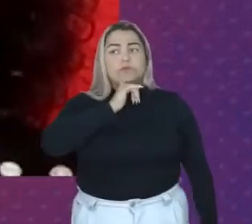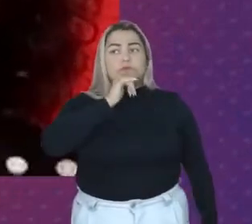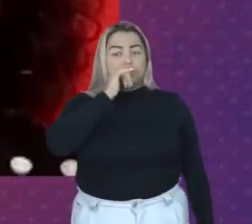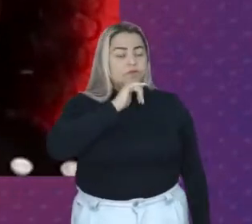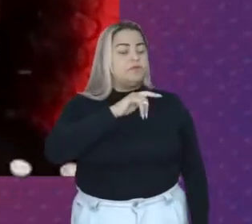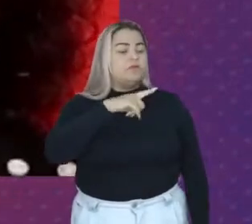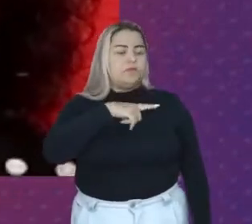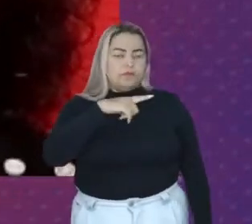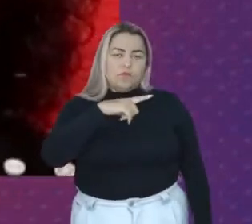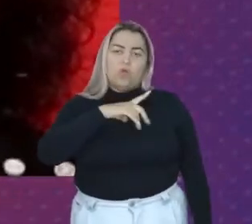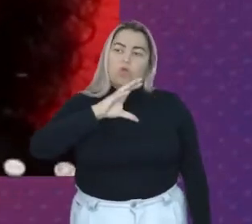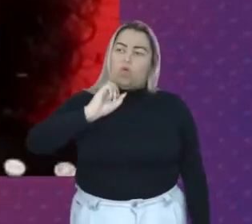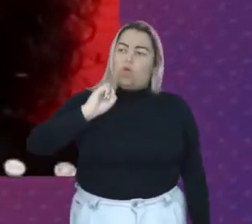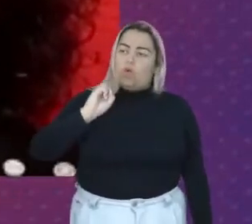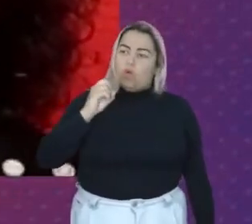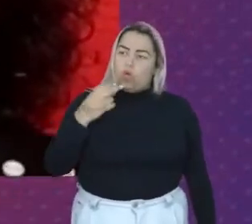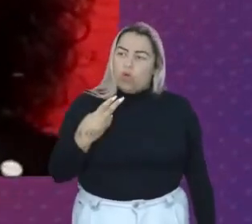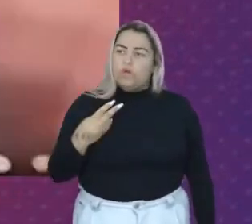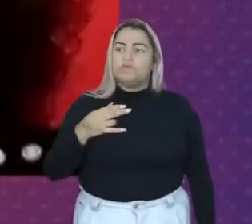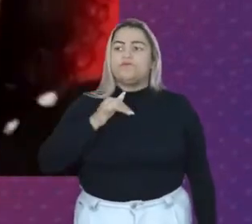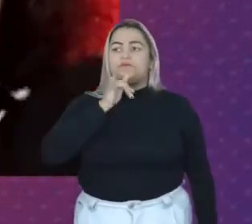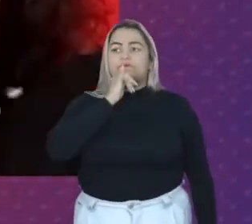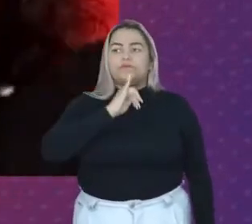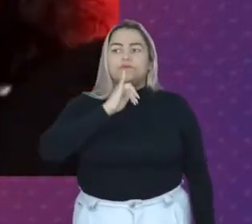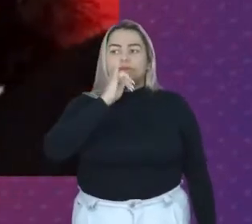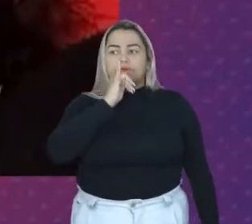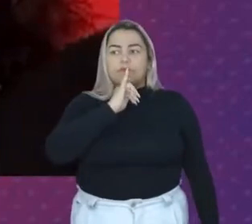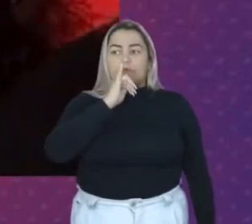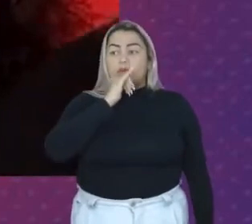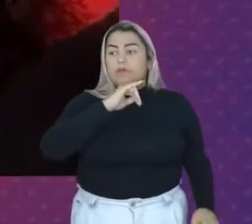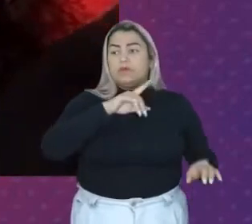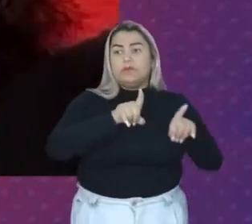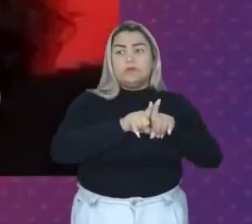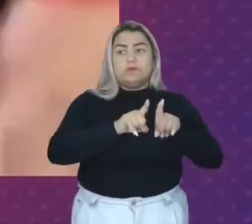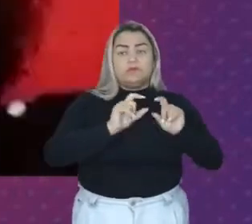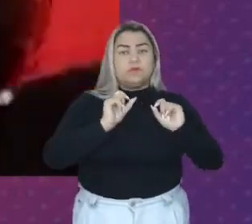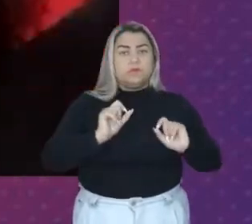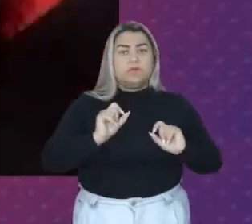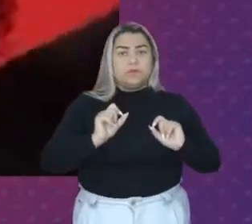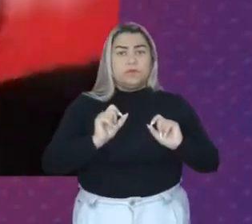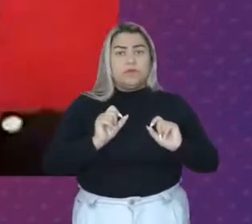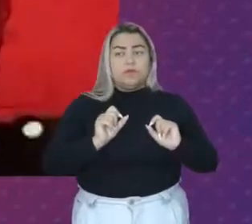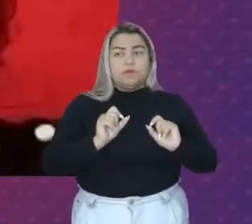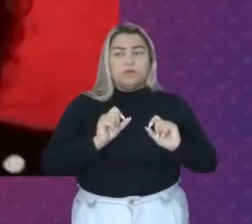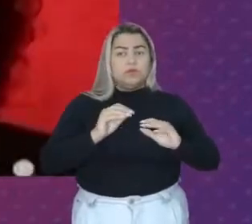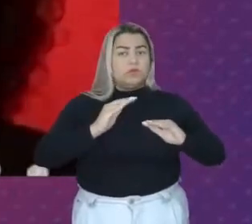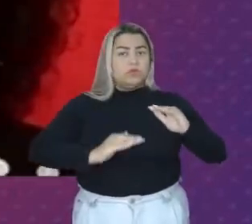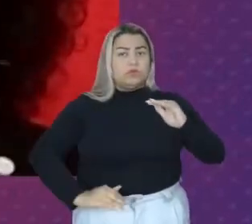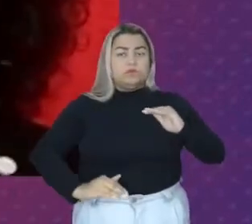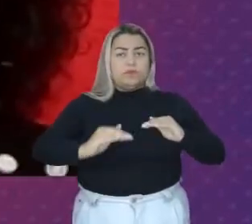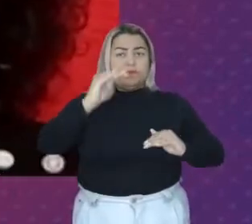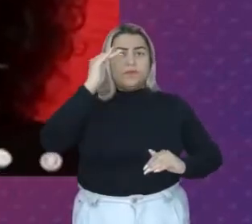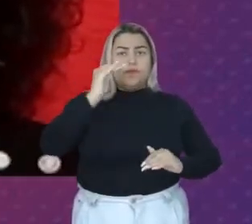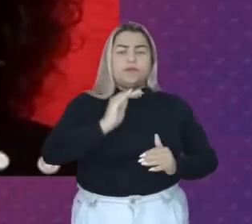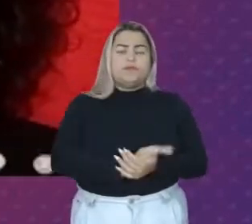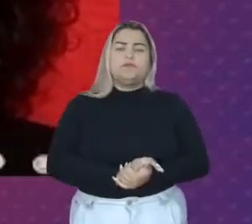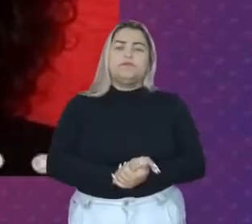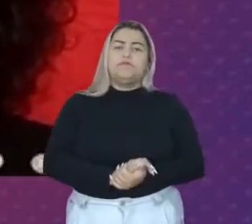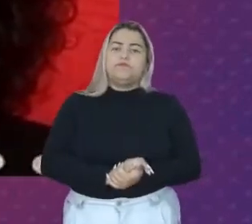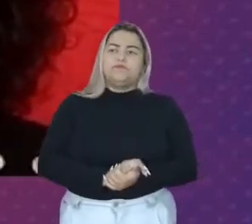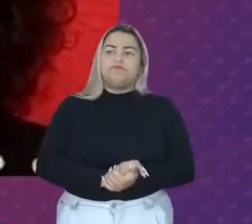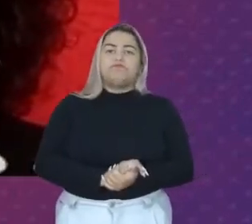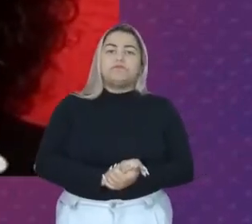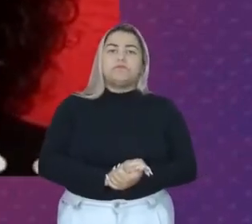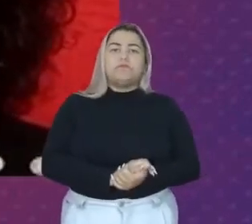recebemos, ou ele pode ser, por exemplo, a maioria da forma vertical, né, de cima para baixo,